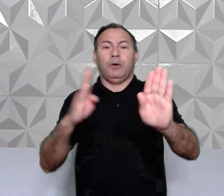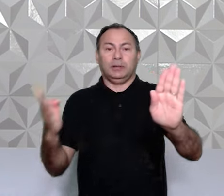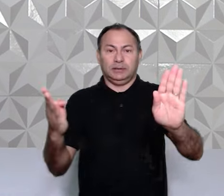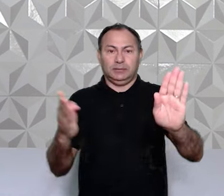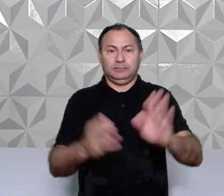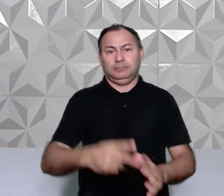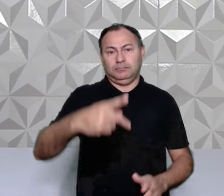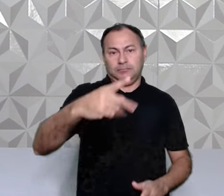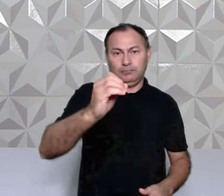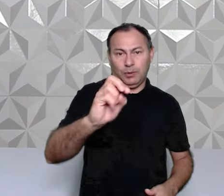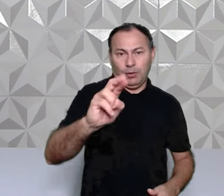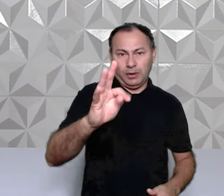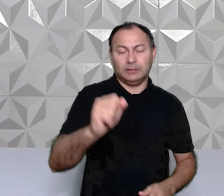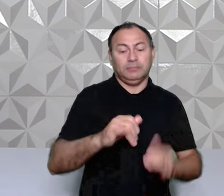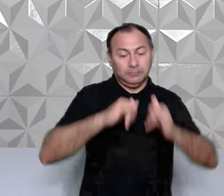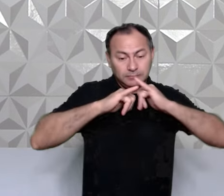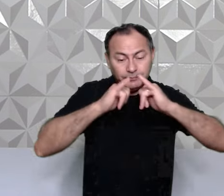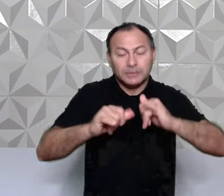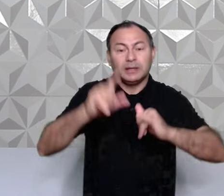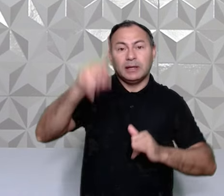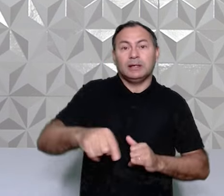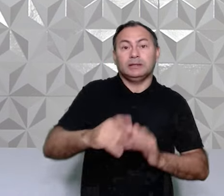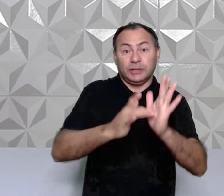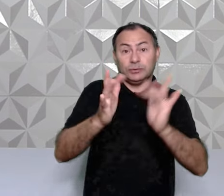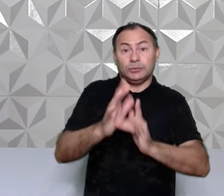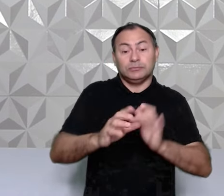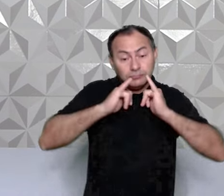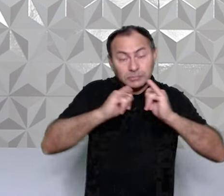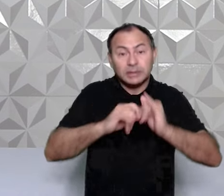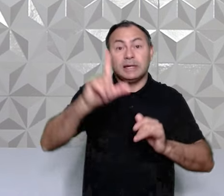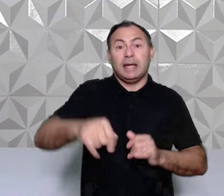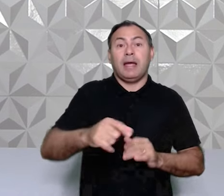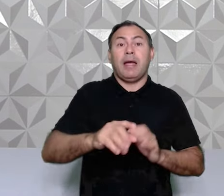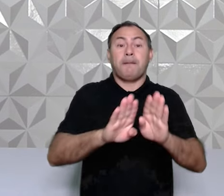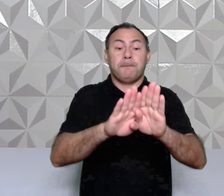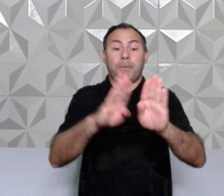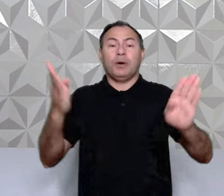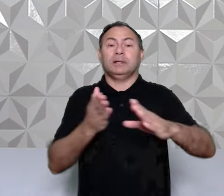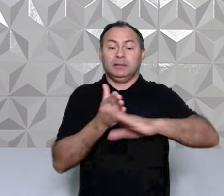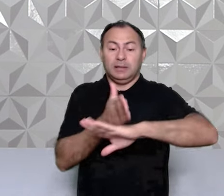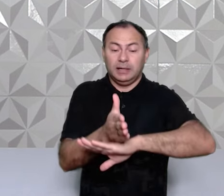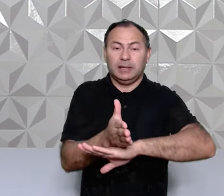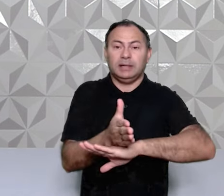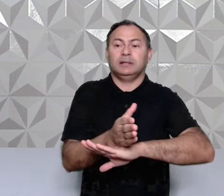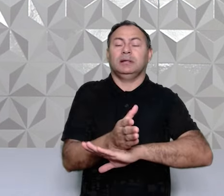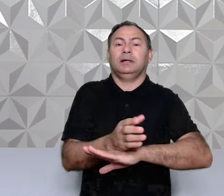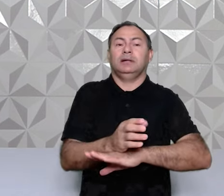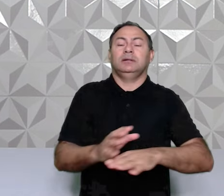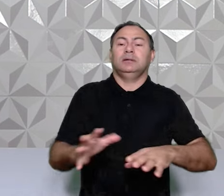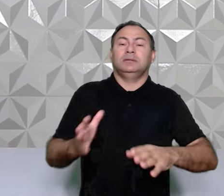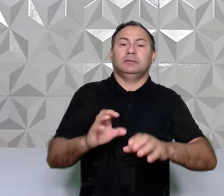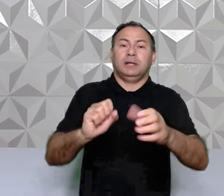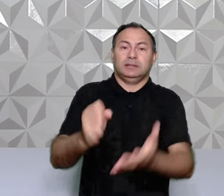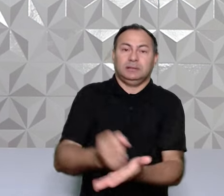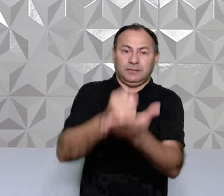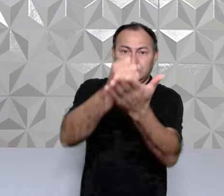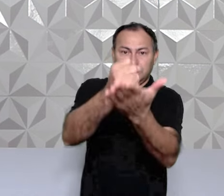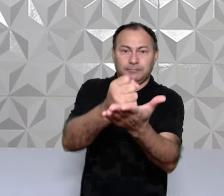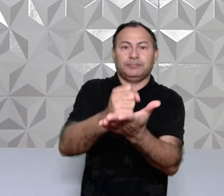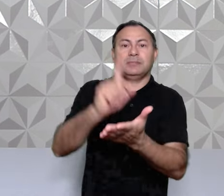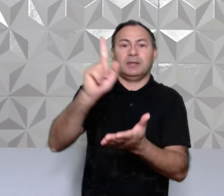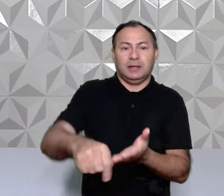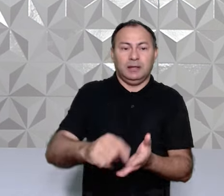porta, né? Ele anuncia que é a porta pela qual se entra no redil da